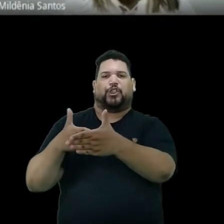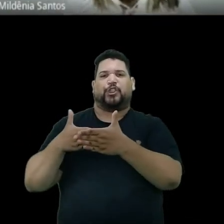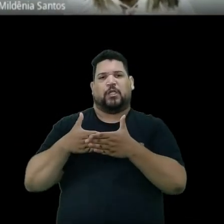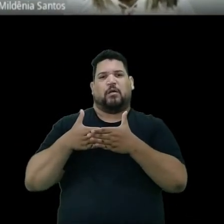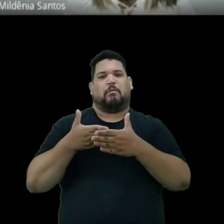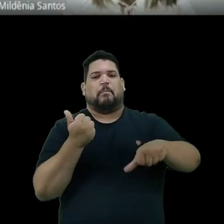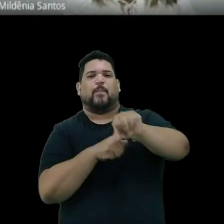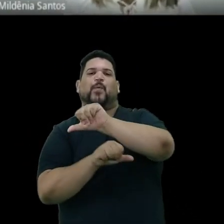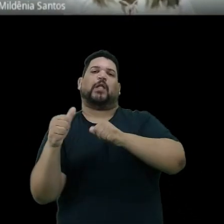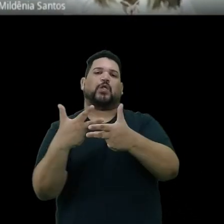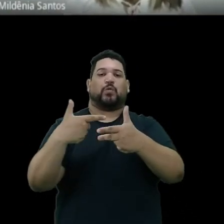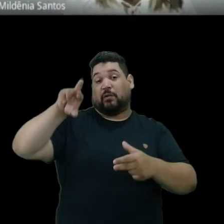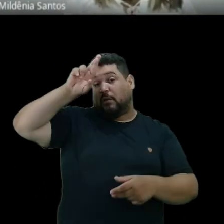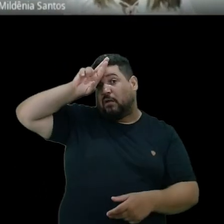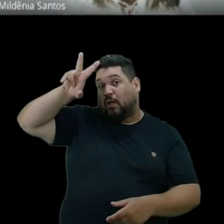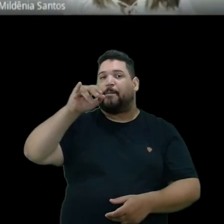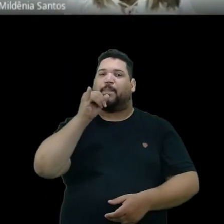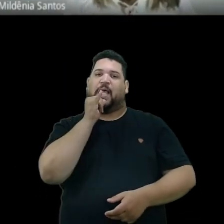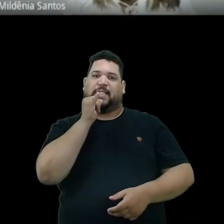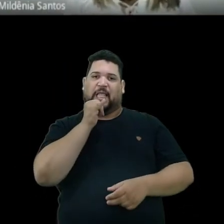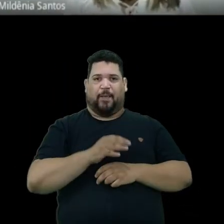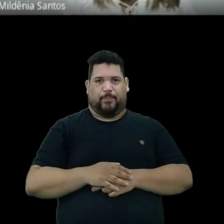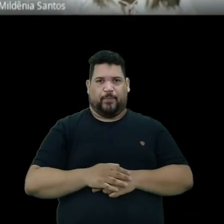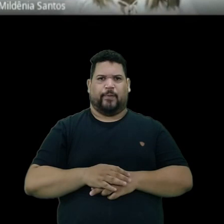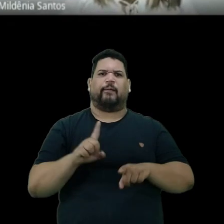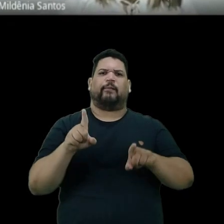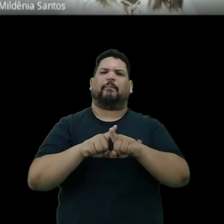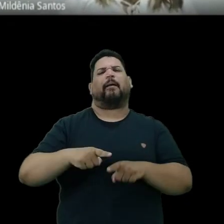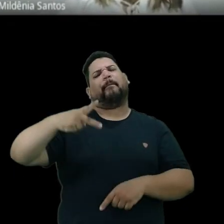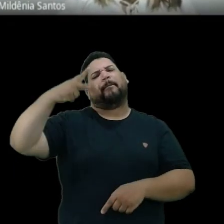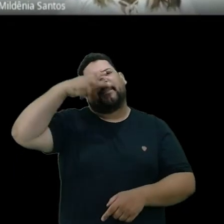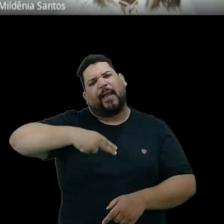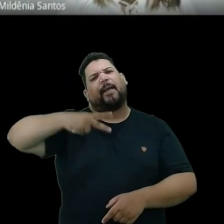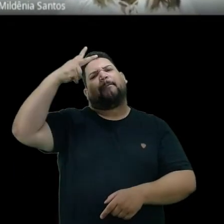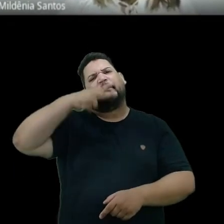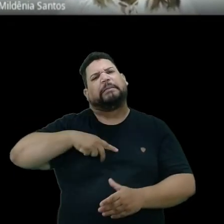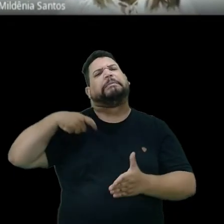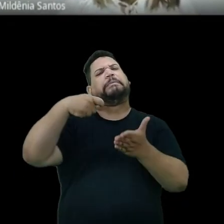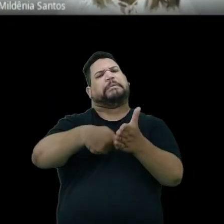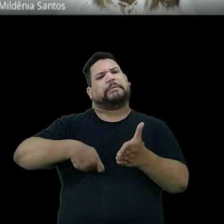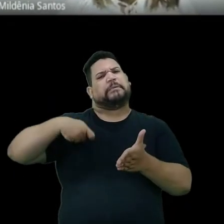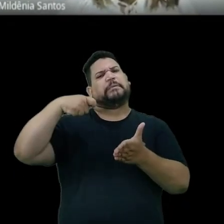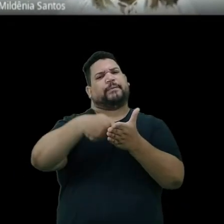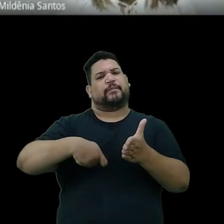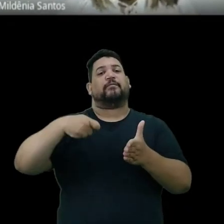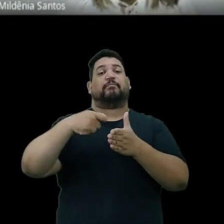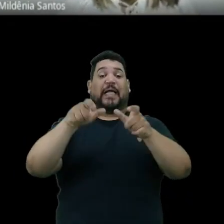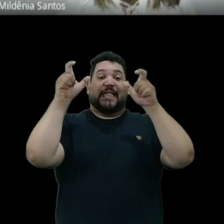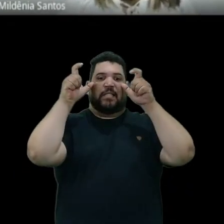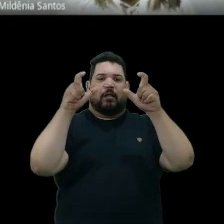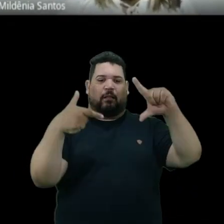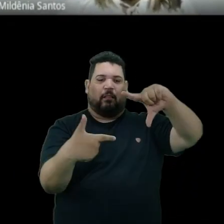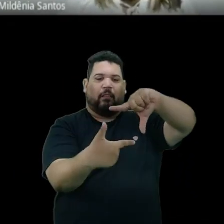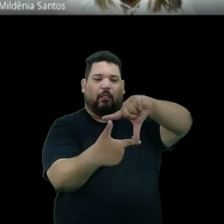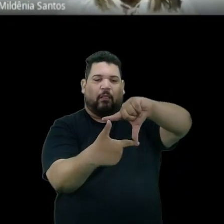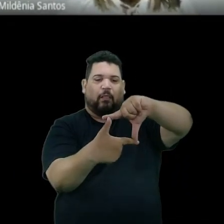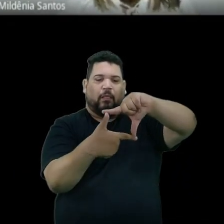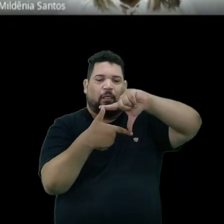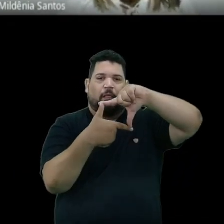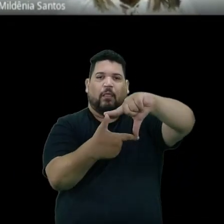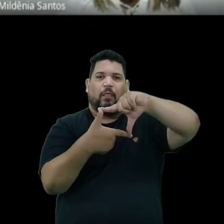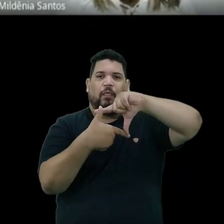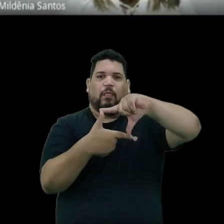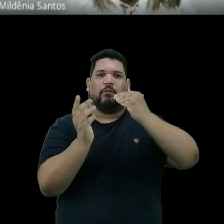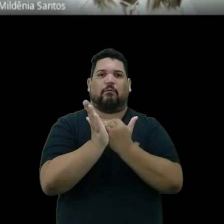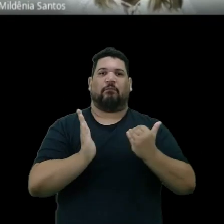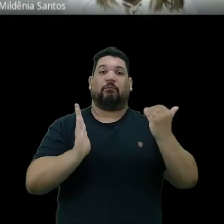por exemplo, insistência na mesma coisa, interesse altamente restrito ou fixos em intensidade. Um exemplo